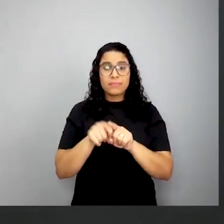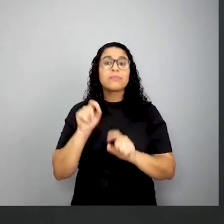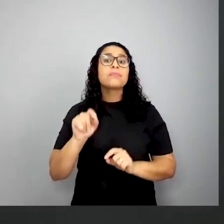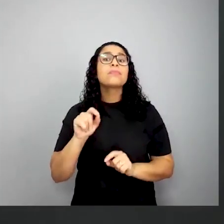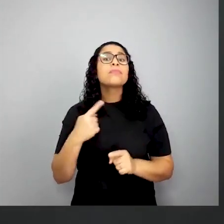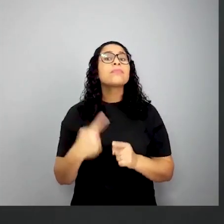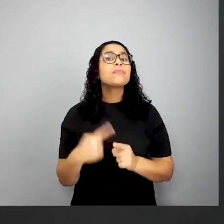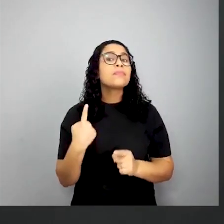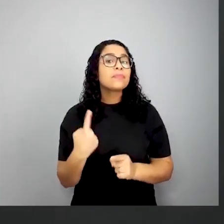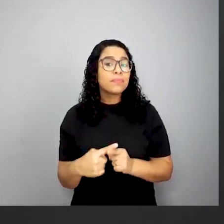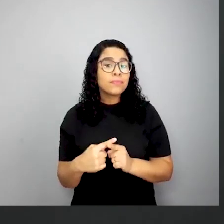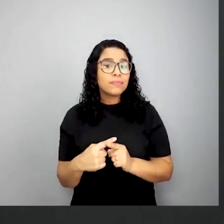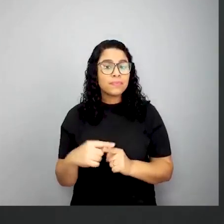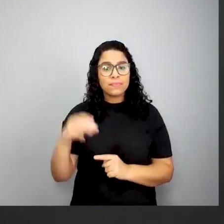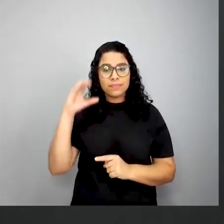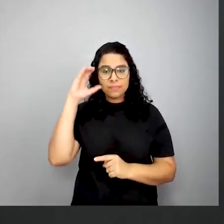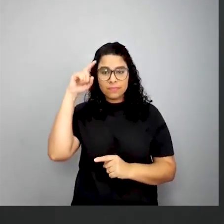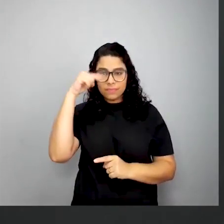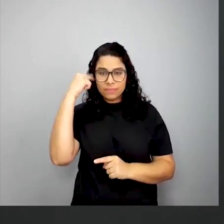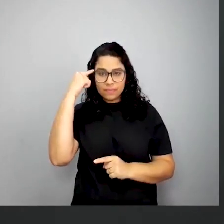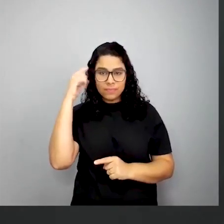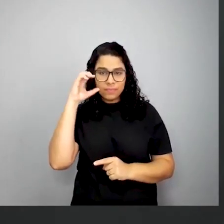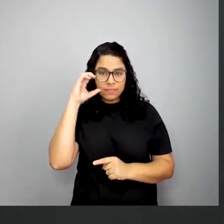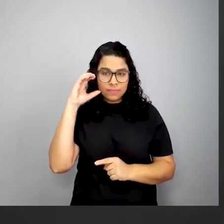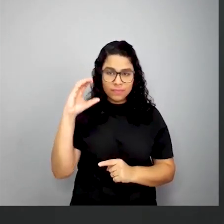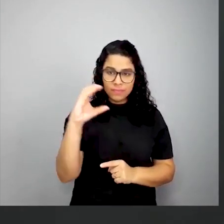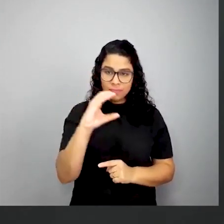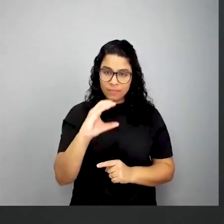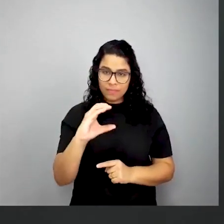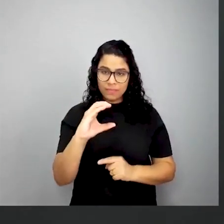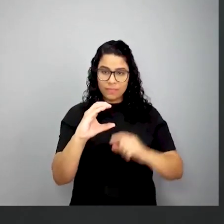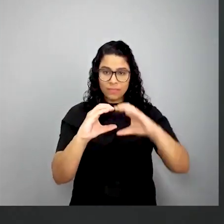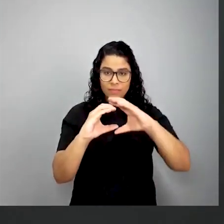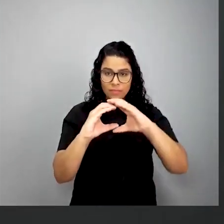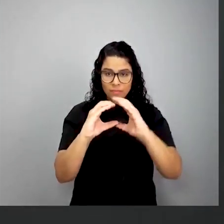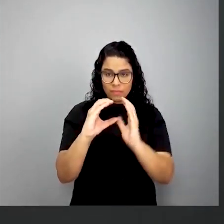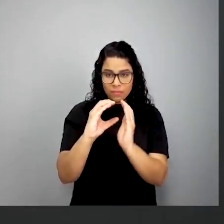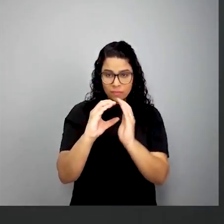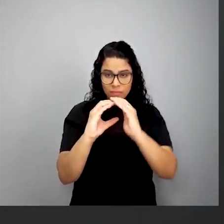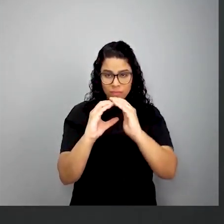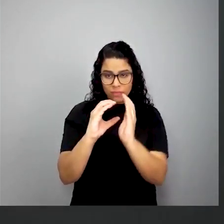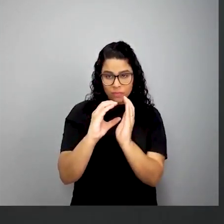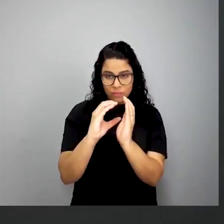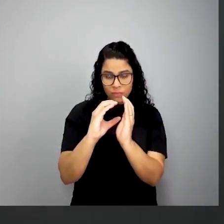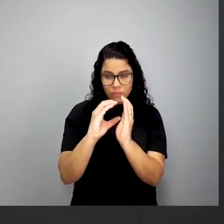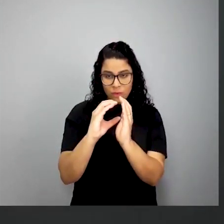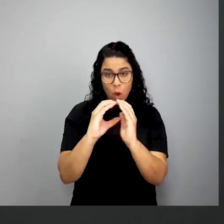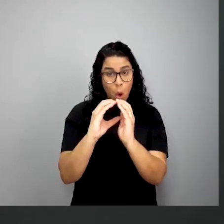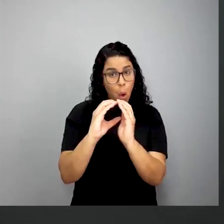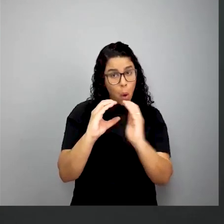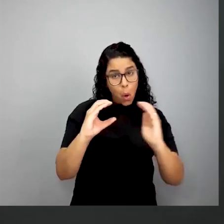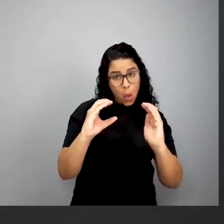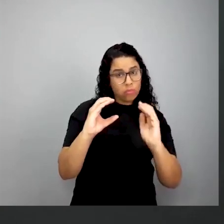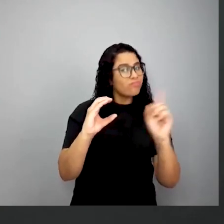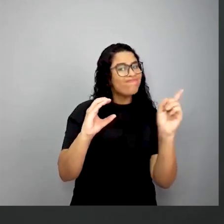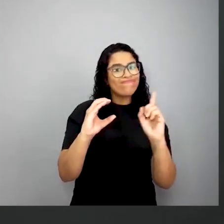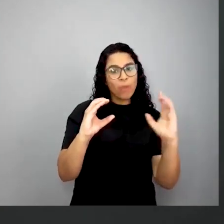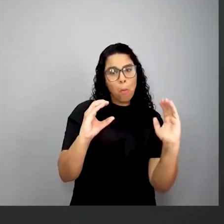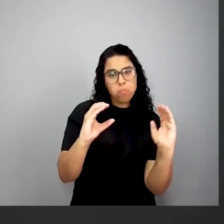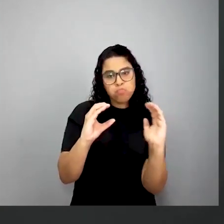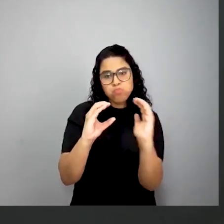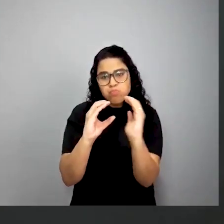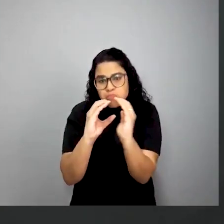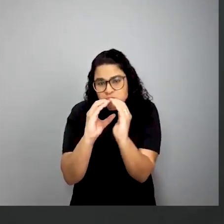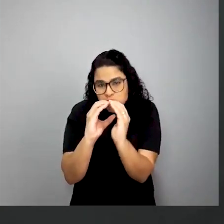ocular desse indivíduo, ele está um pouco mais encurtado. Então, olha, o olho do hipermétrope, ao invés da imagem